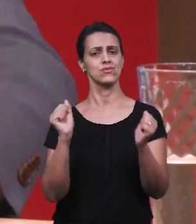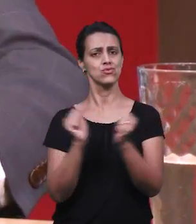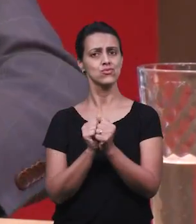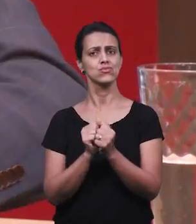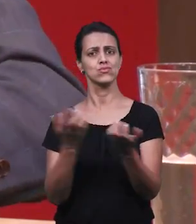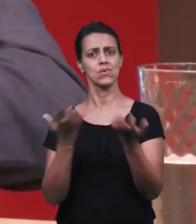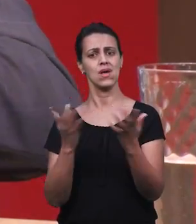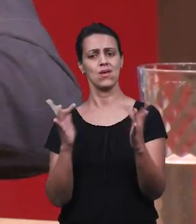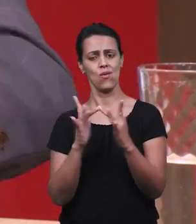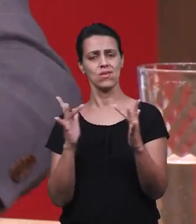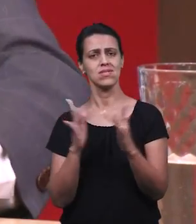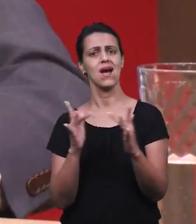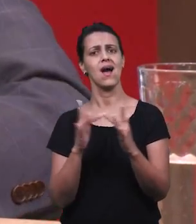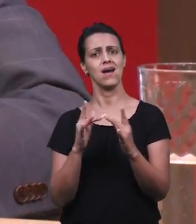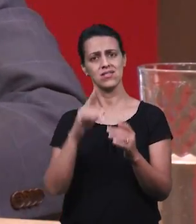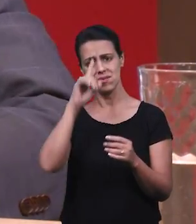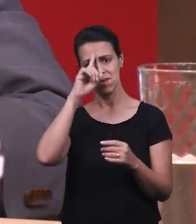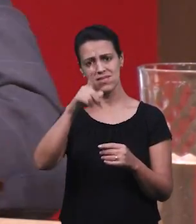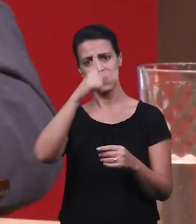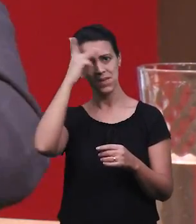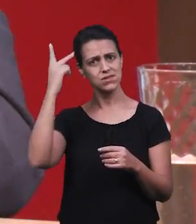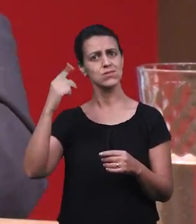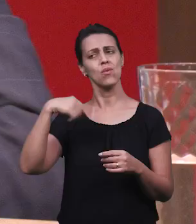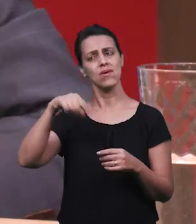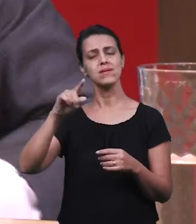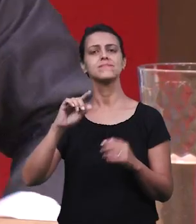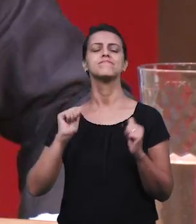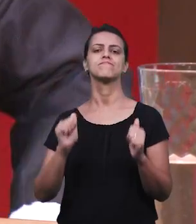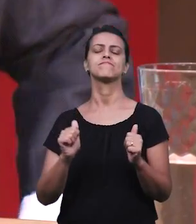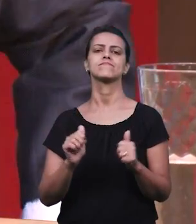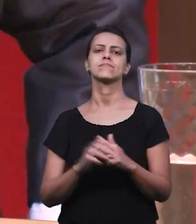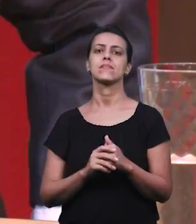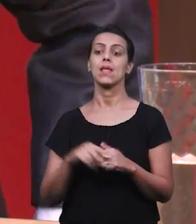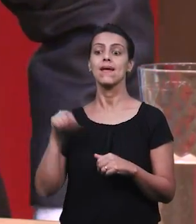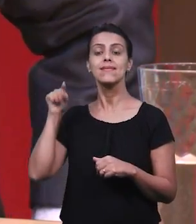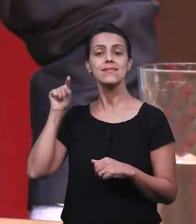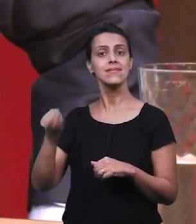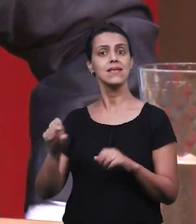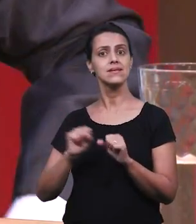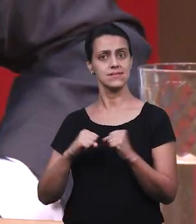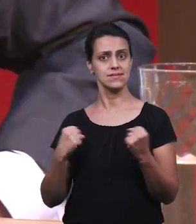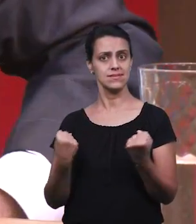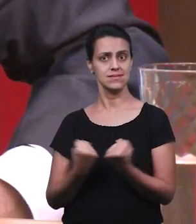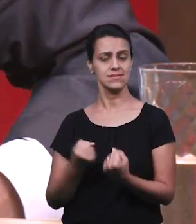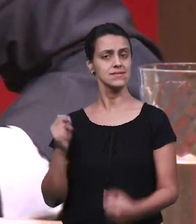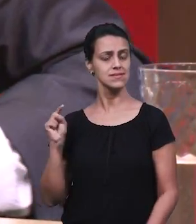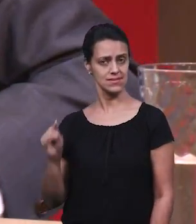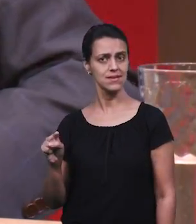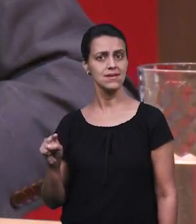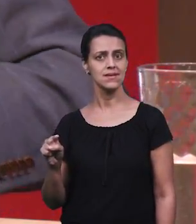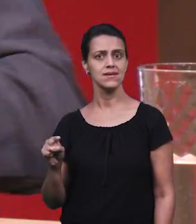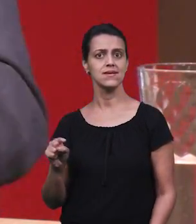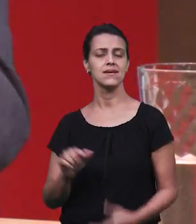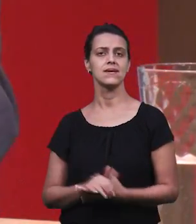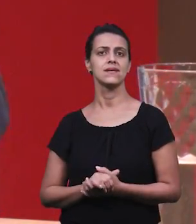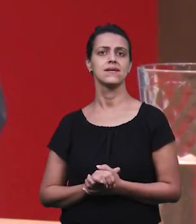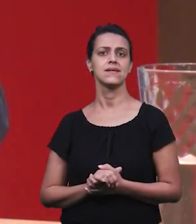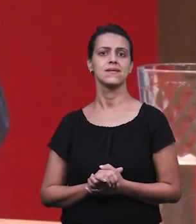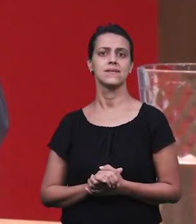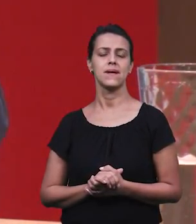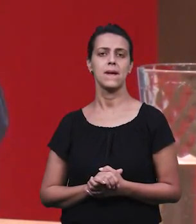quero contato com vocês, vou mandar gente daqui para lá e tal, tudo bem. Nesse seminário, olha como é que são as coisas, nesse seminário,